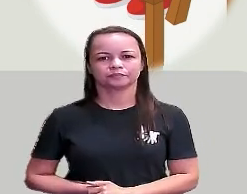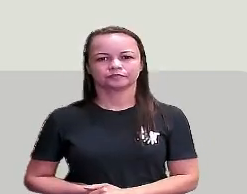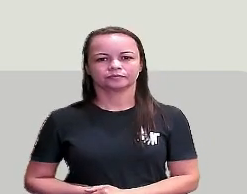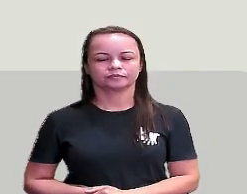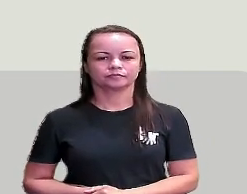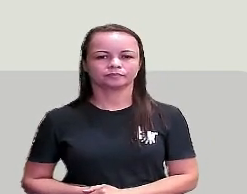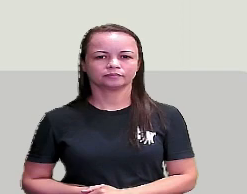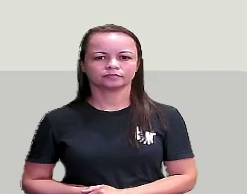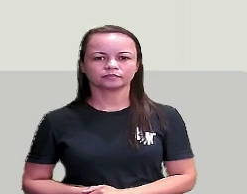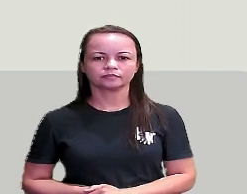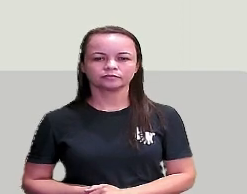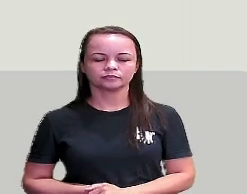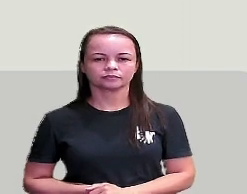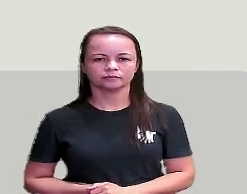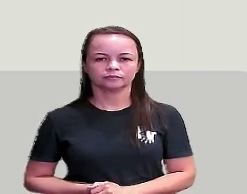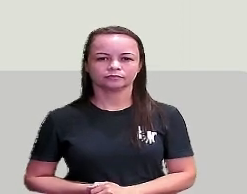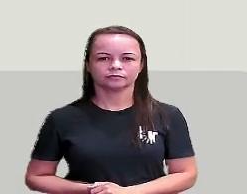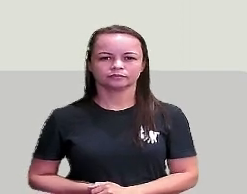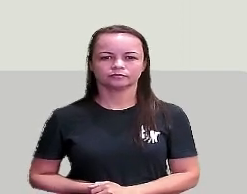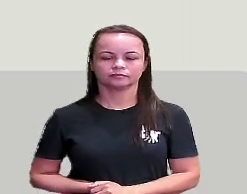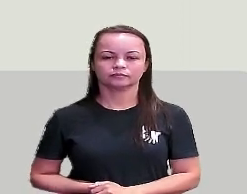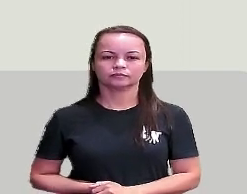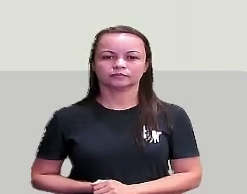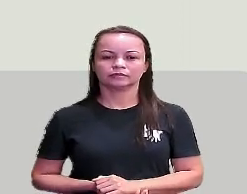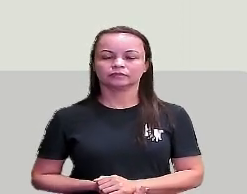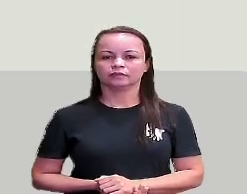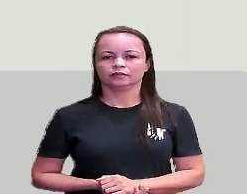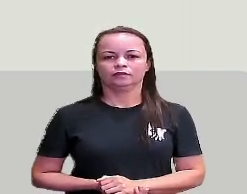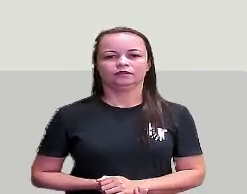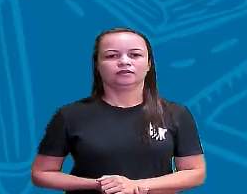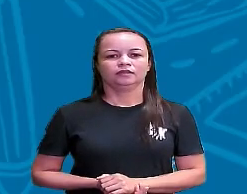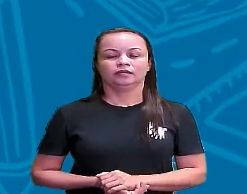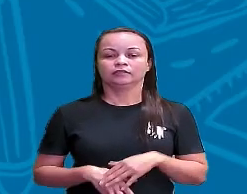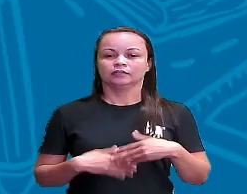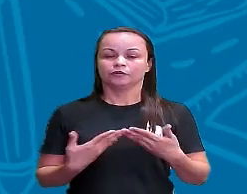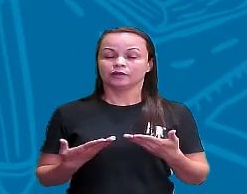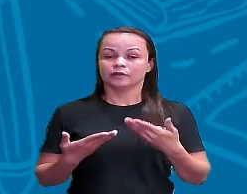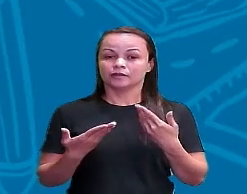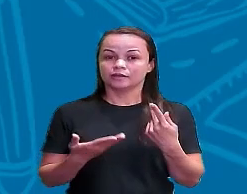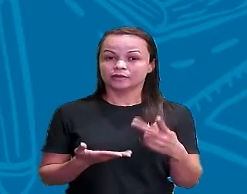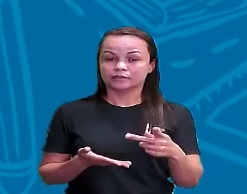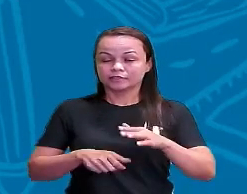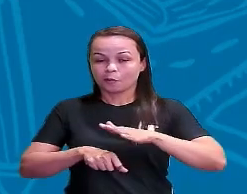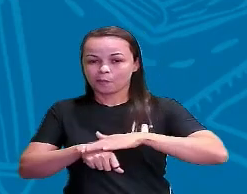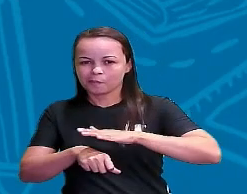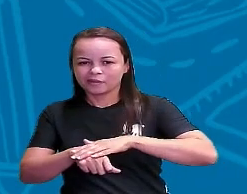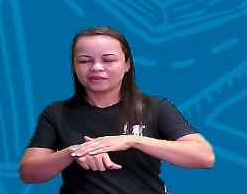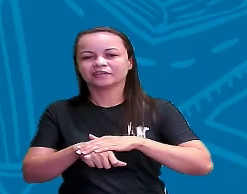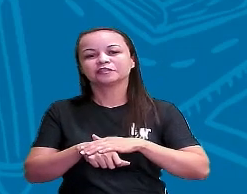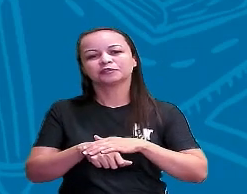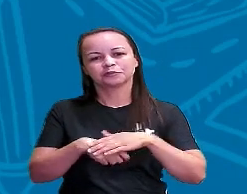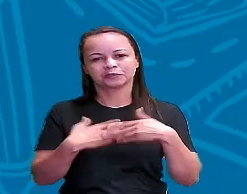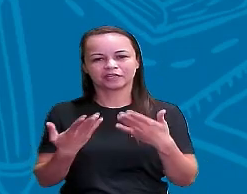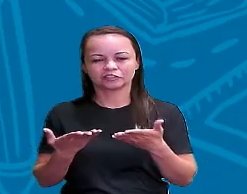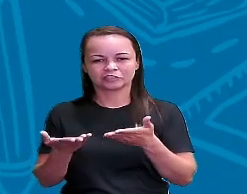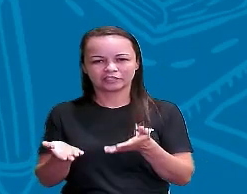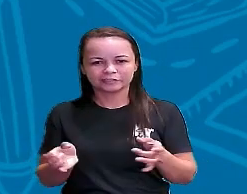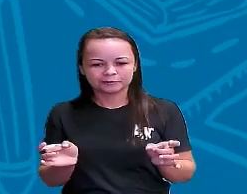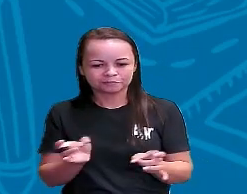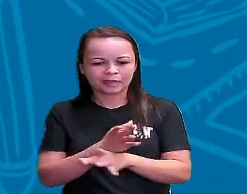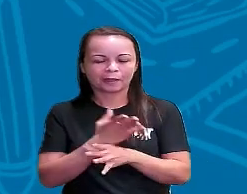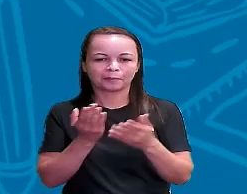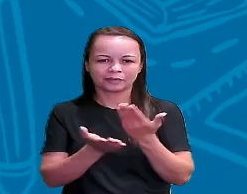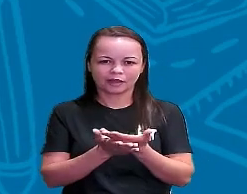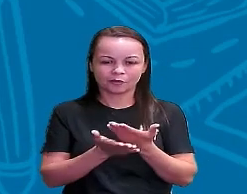Então, esse é aquele momento que a gente se despede. que eu agradeço por vocês terem assistido a